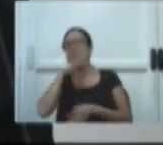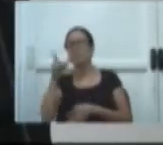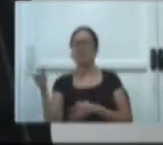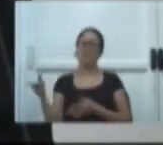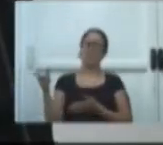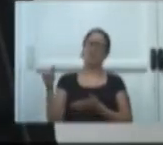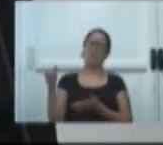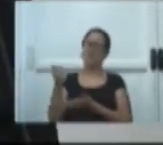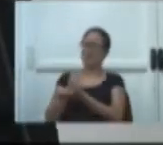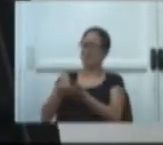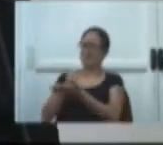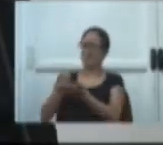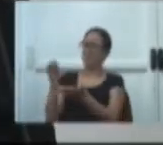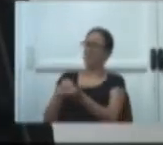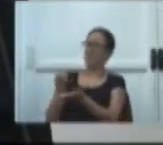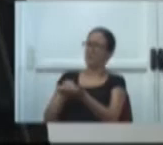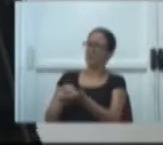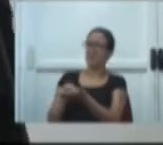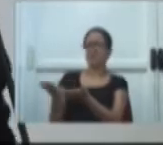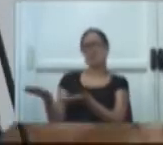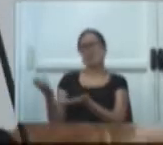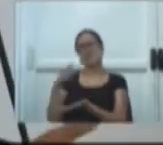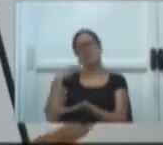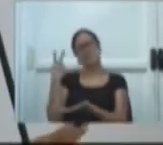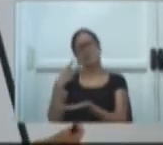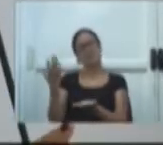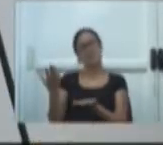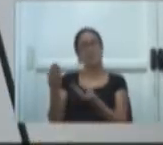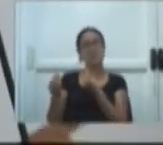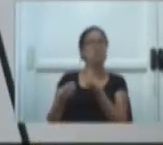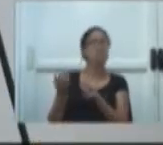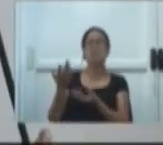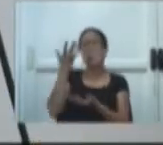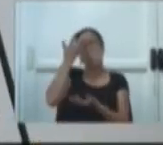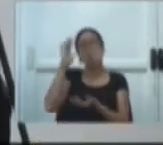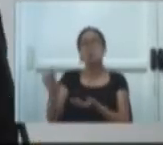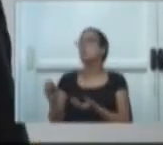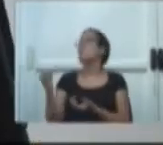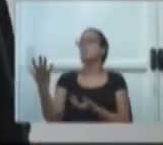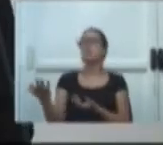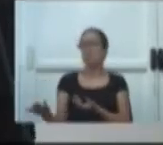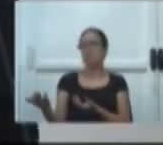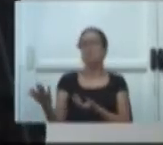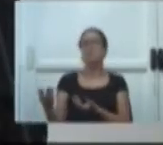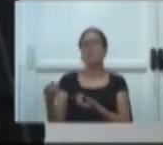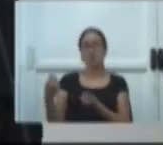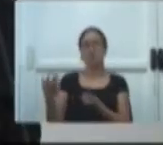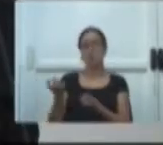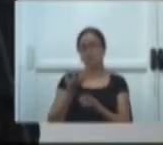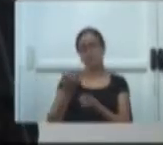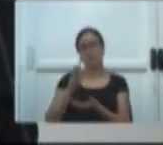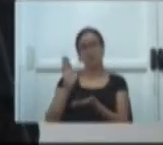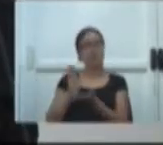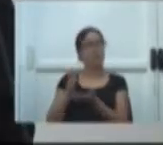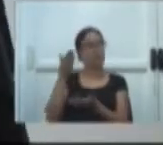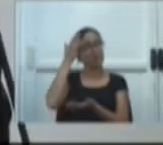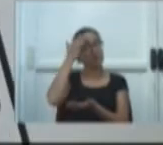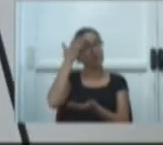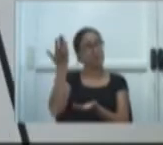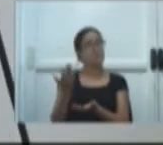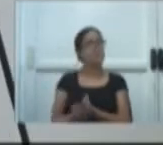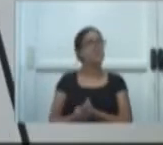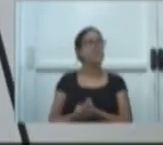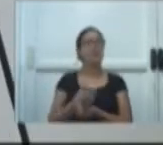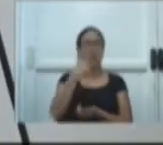remédio. Gostaria de saber qual remédio estava faltando, porque fui atendida lá e saí com os remédios, e já estive